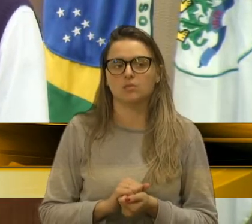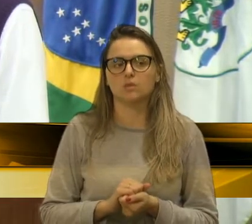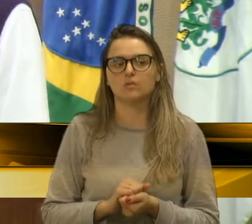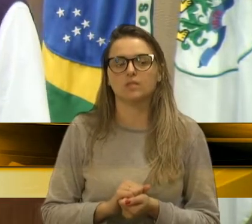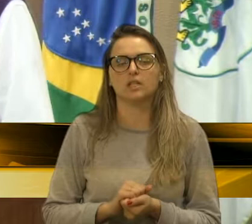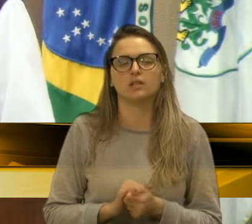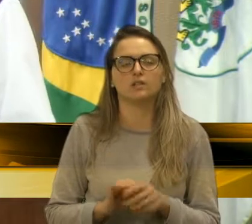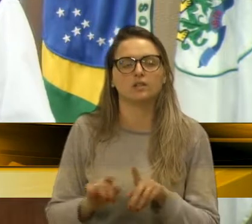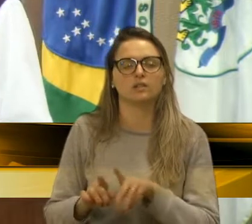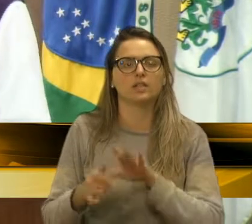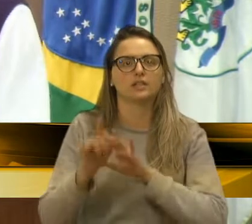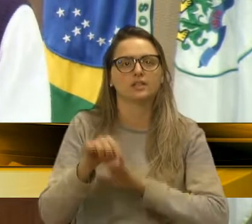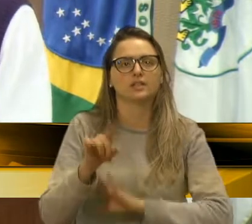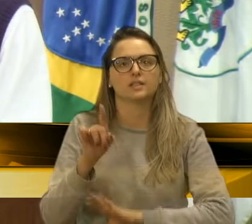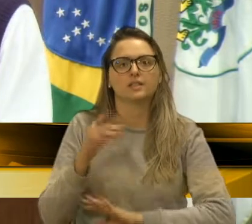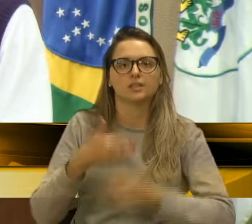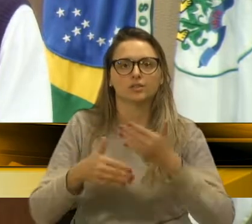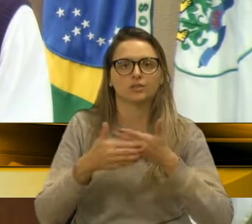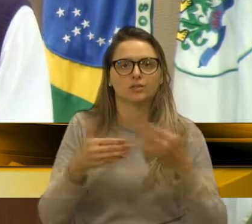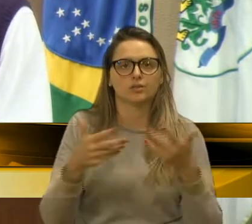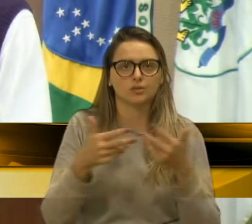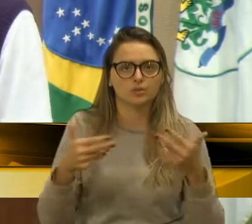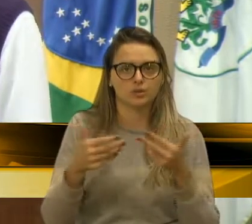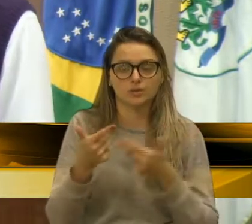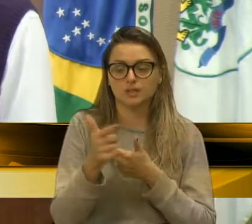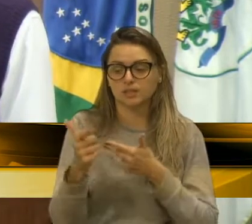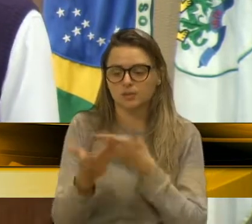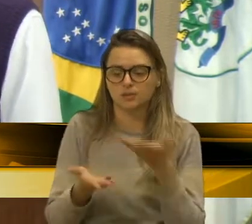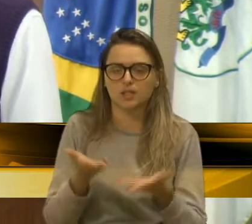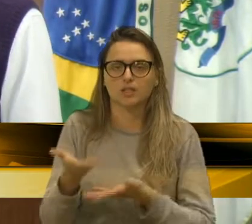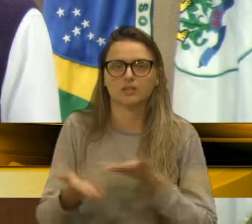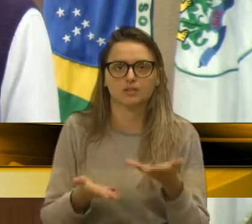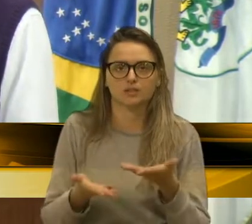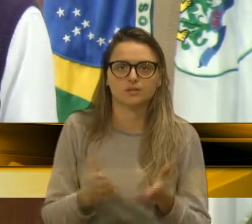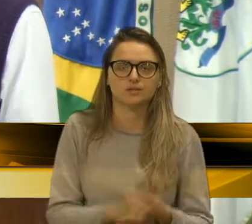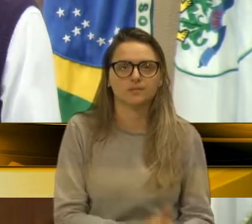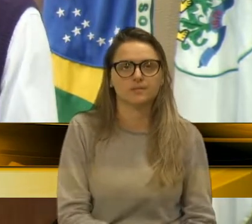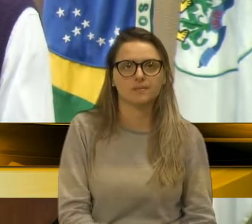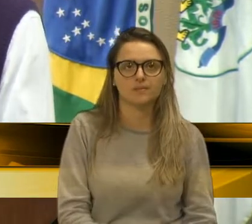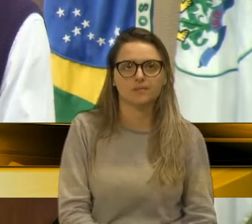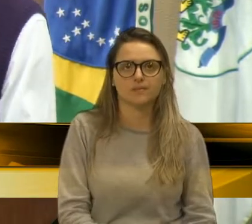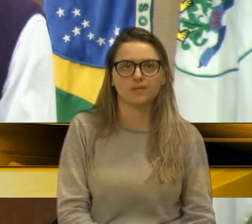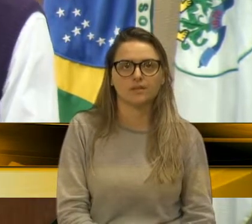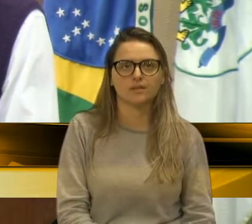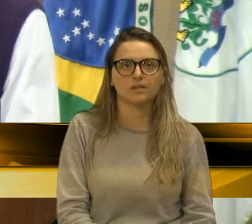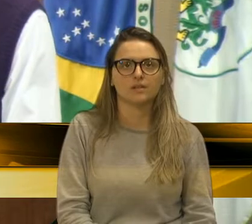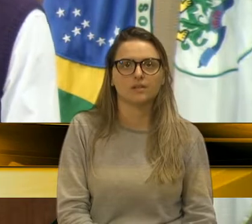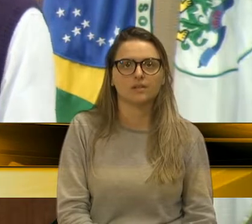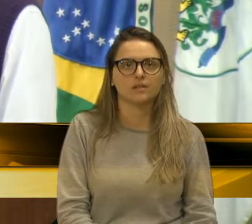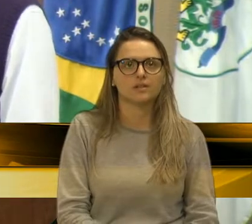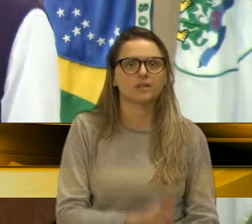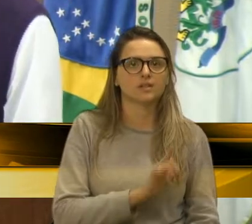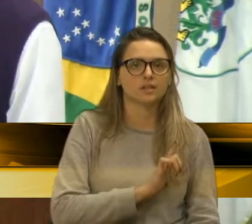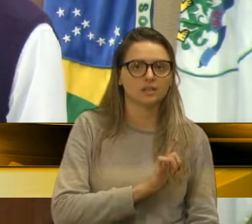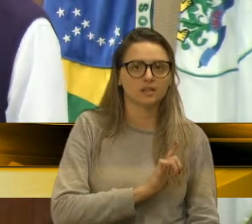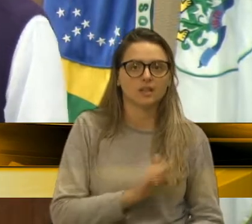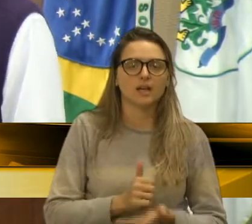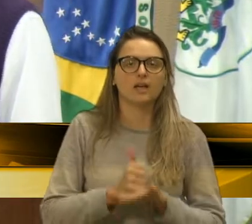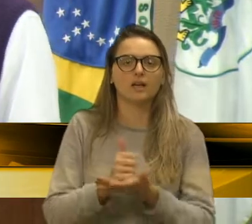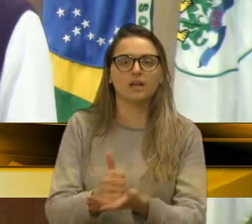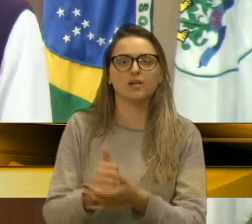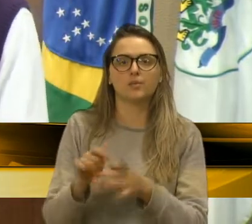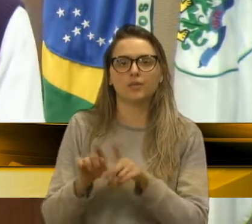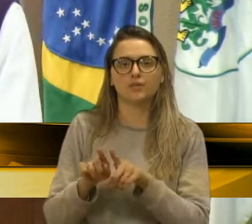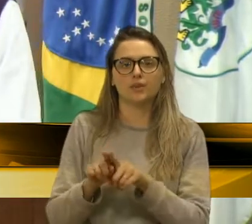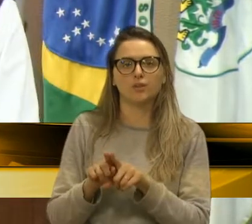que essas pessoas fiquem desatendidas. E que elas tenham o suporte necessário para fazer o